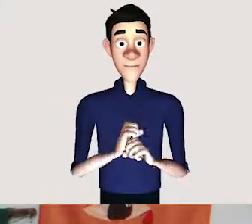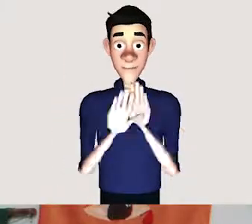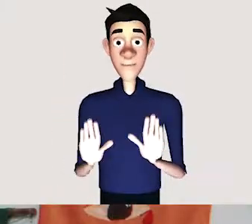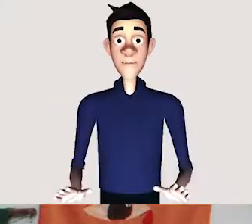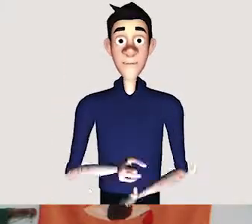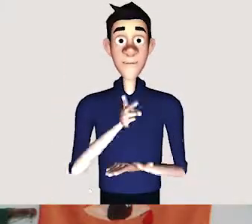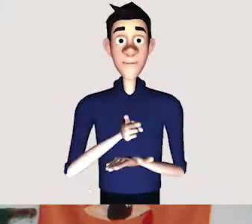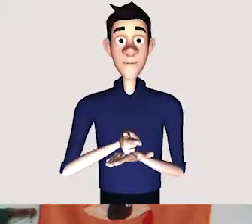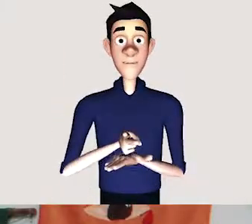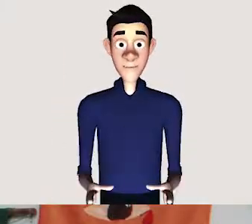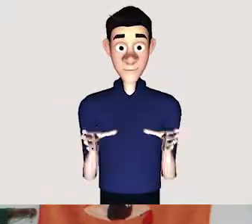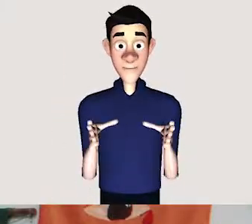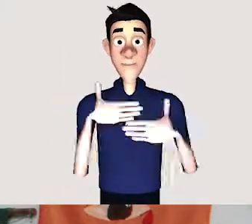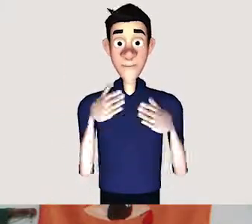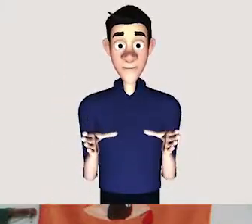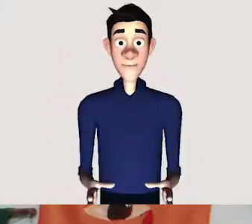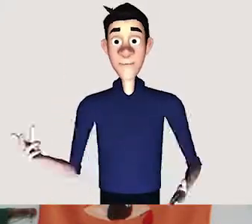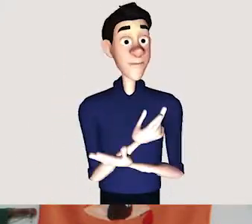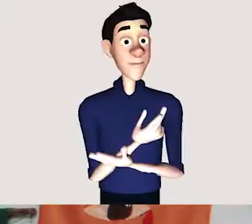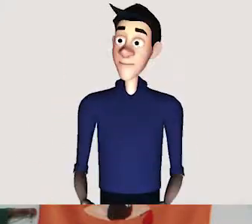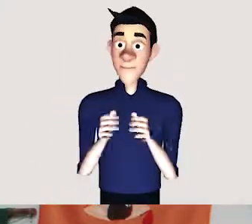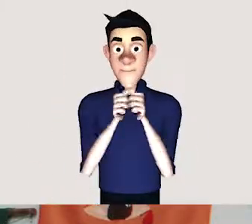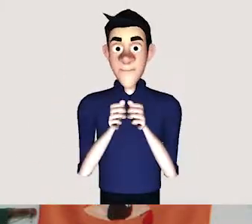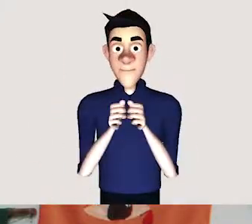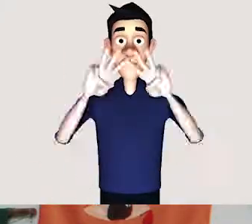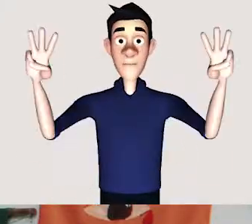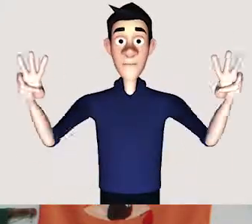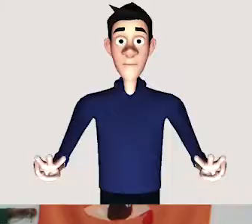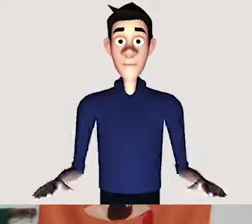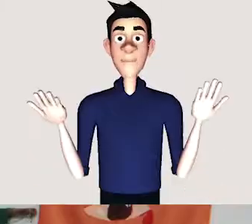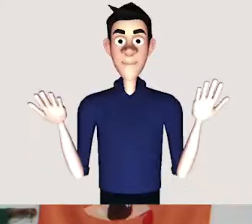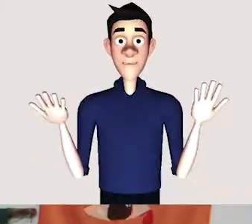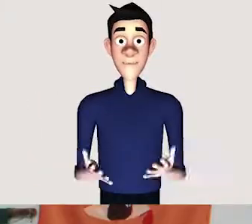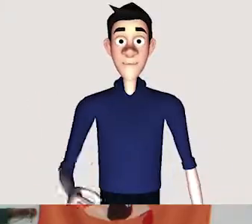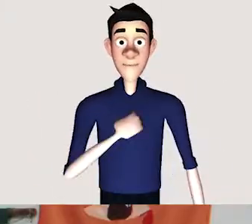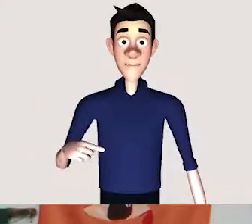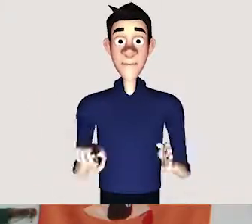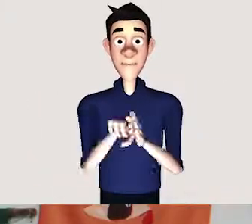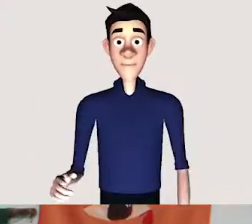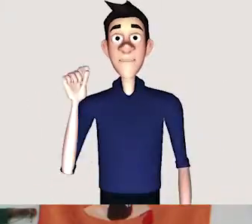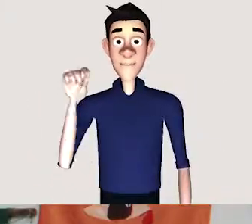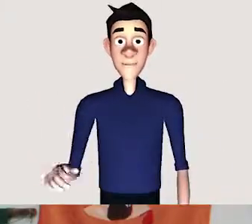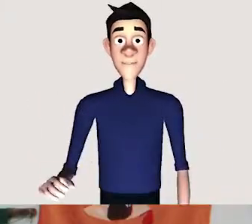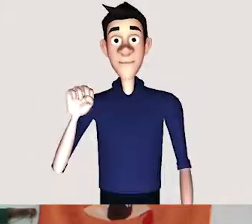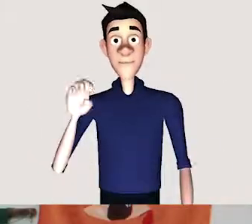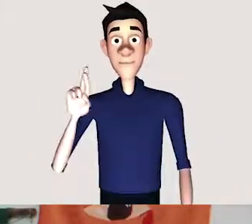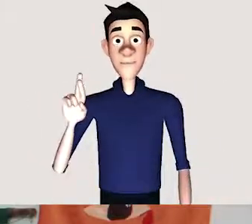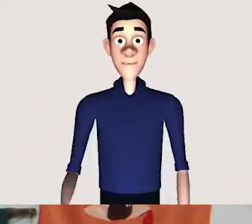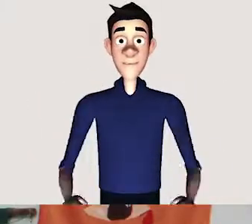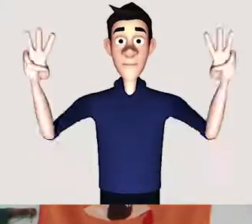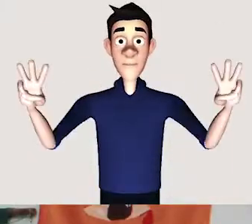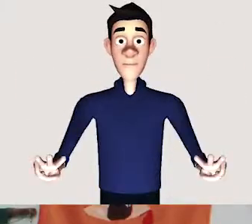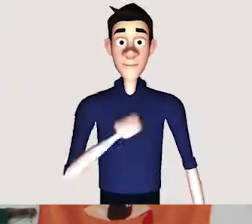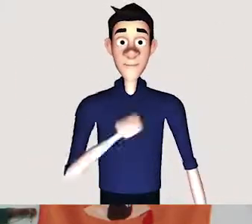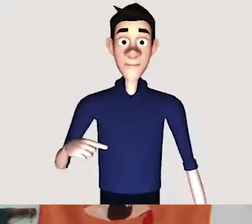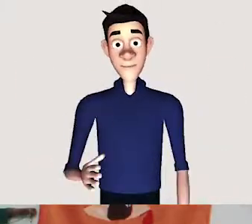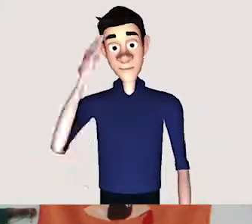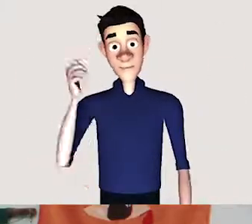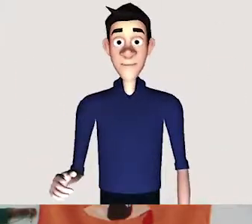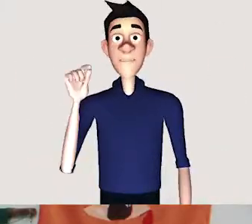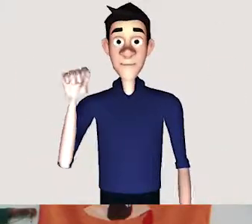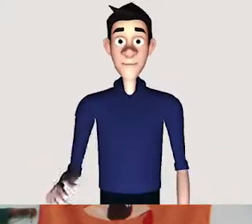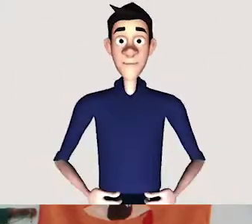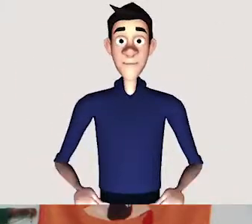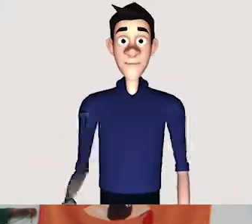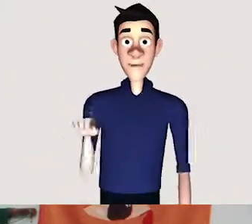quando eu pergunto o que é museu, eu sei que estamos aí provocando um pequeno embaraço, porque muitos